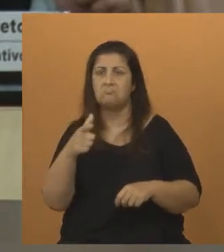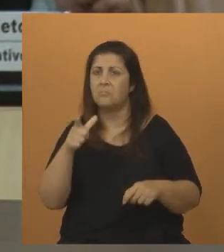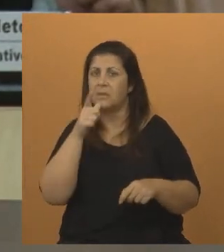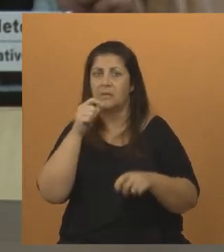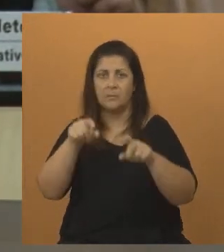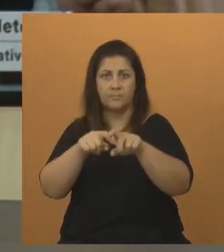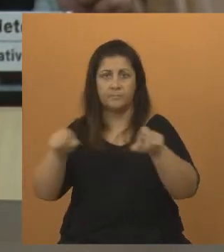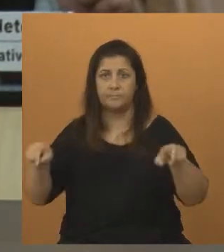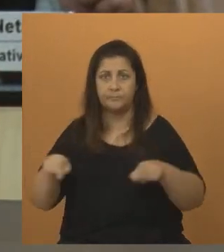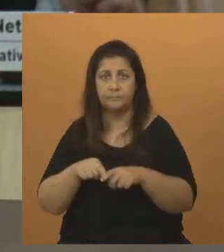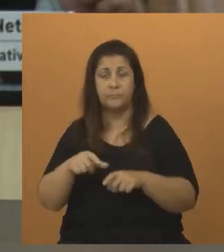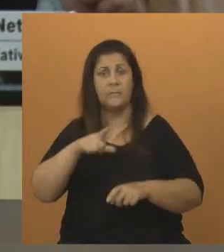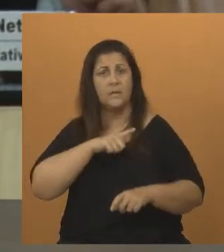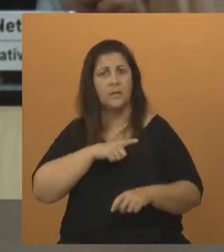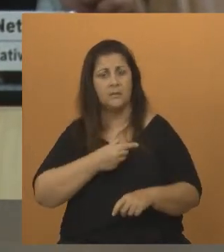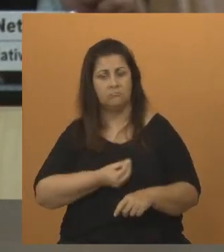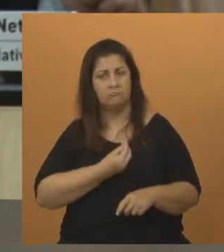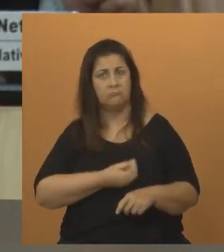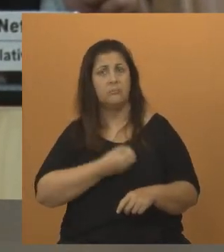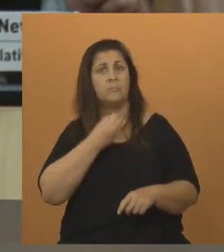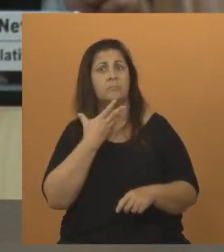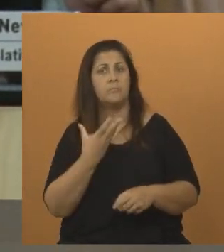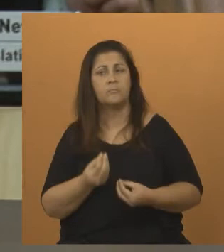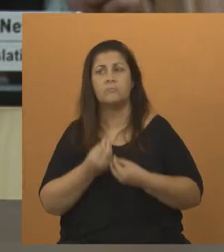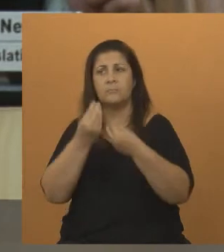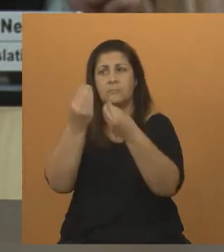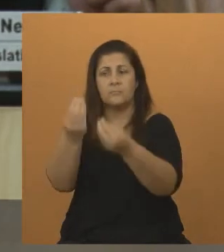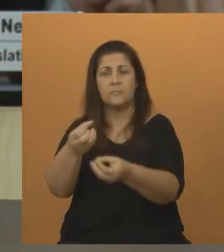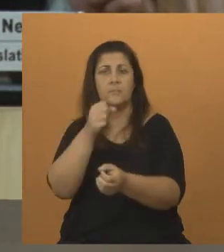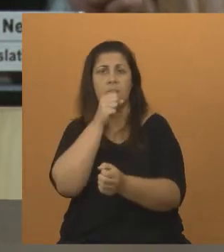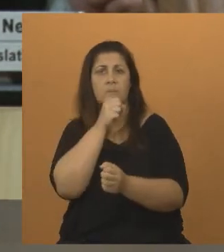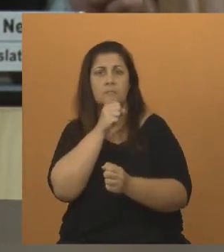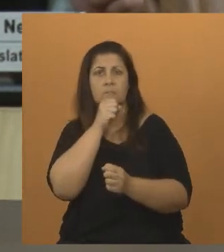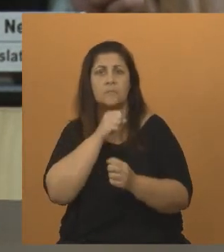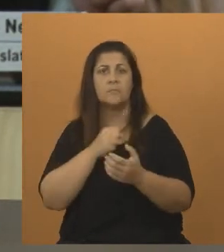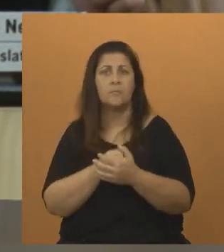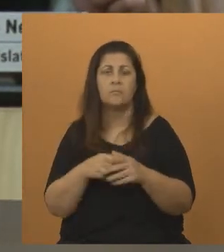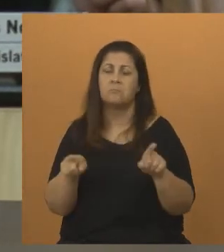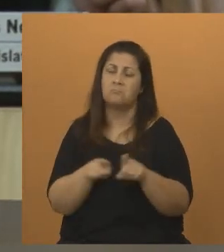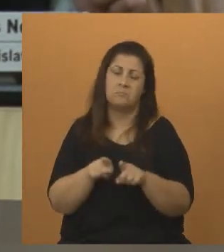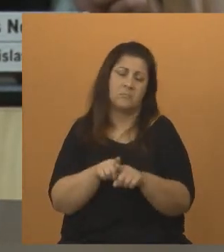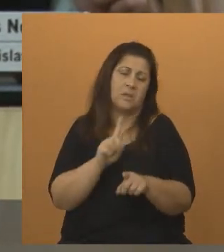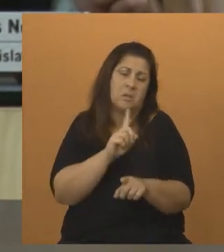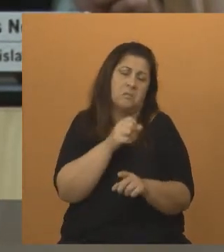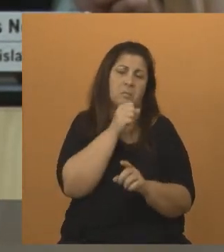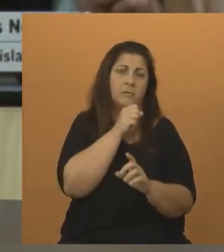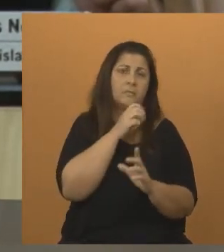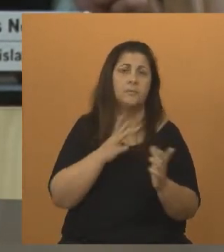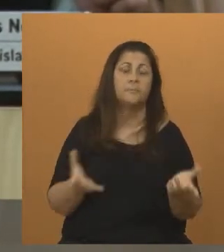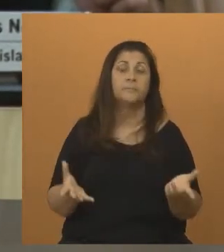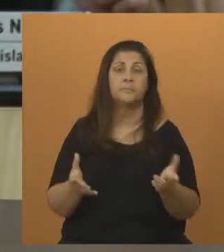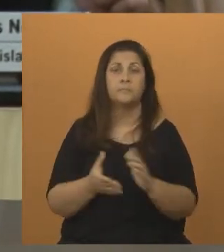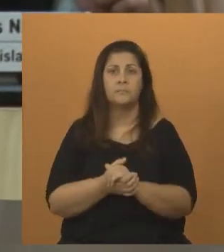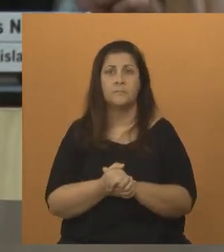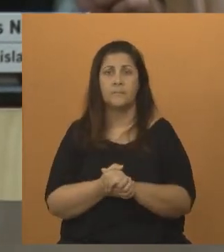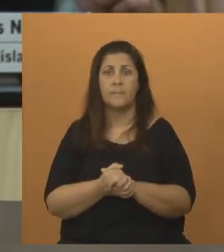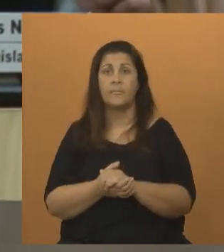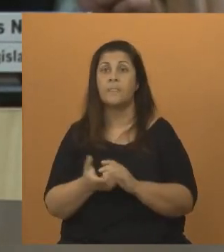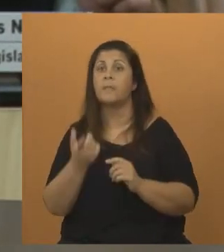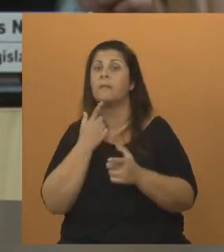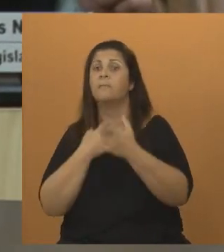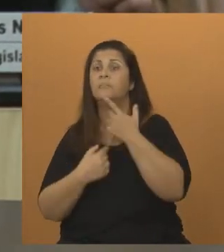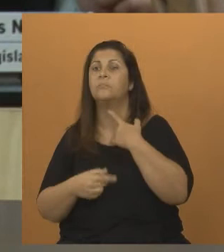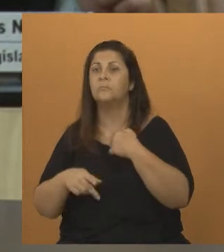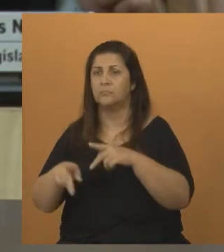oferece qualidade de vida para os nossos idosos e não idosos. E aí, esse interesse